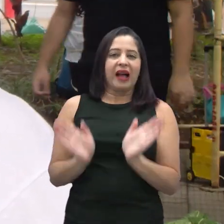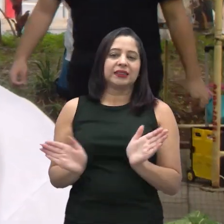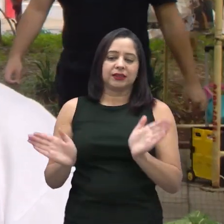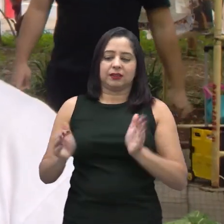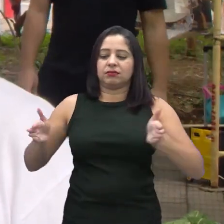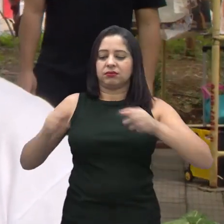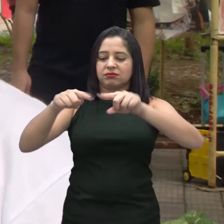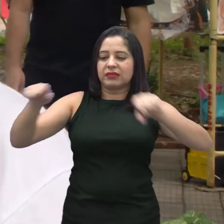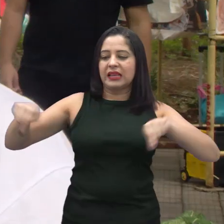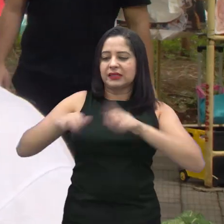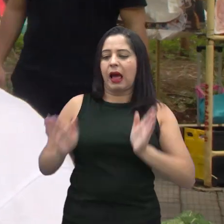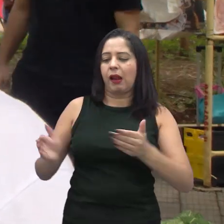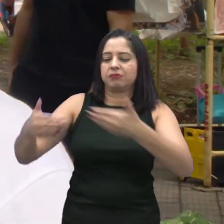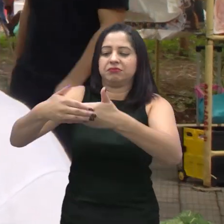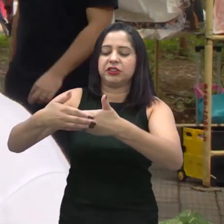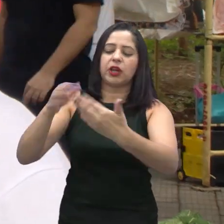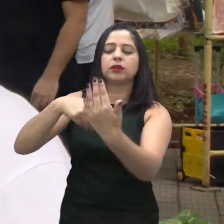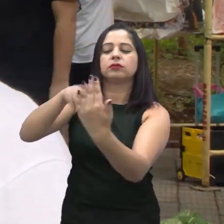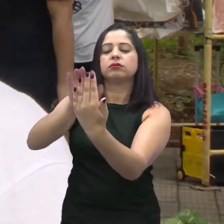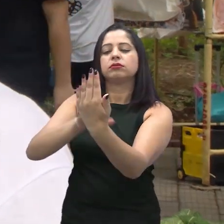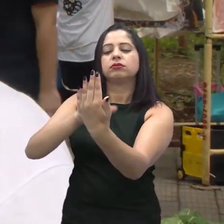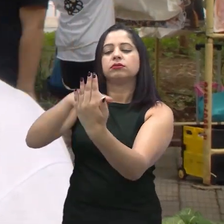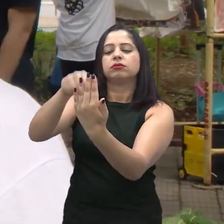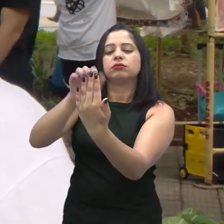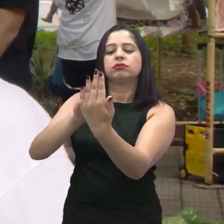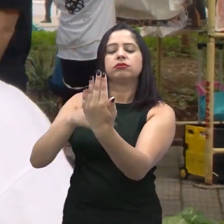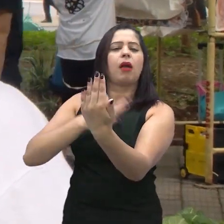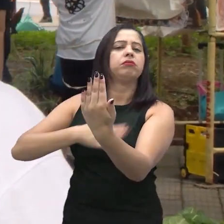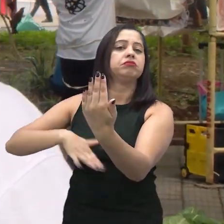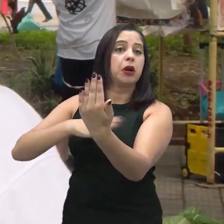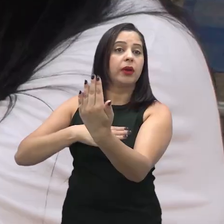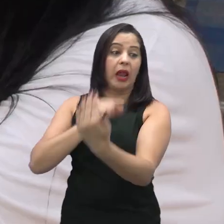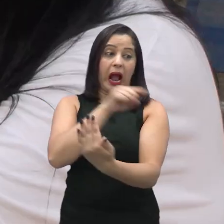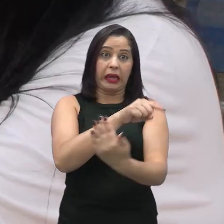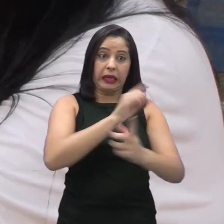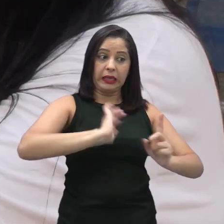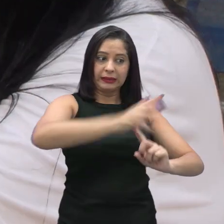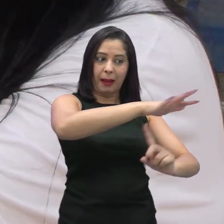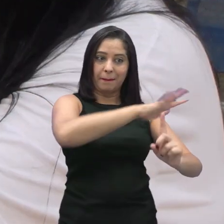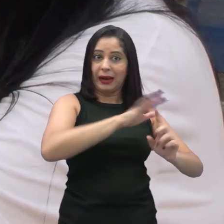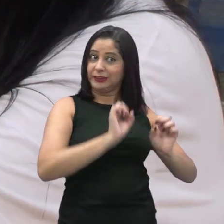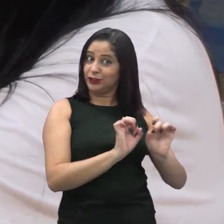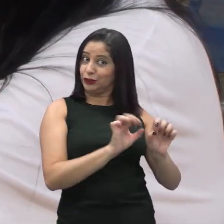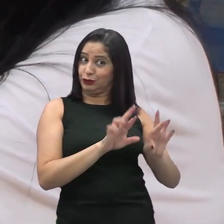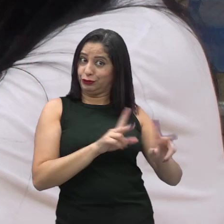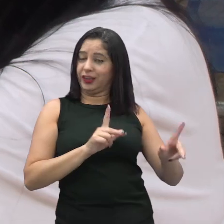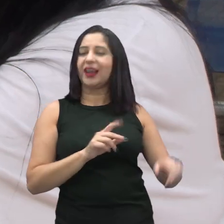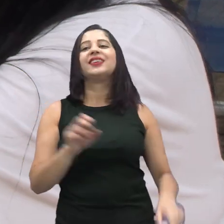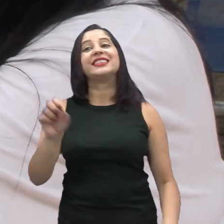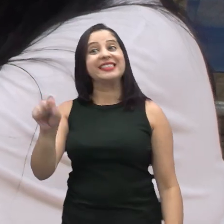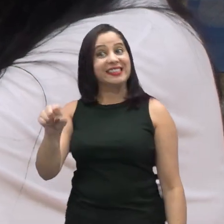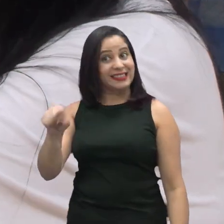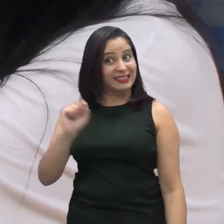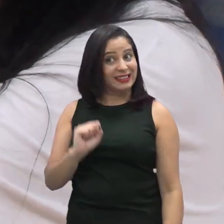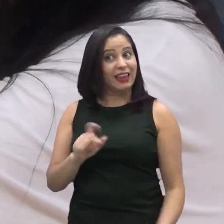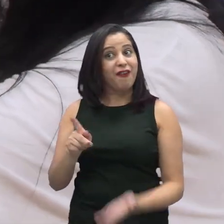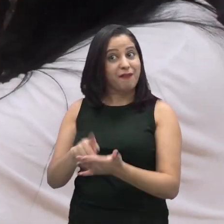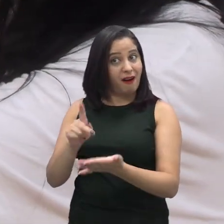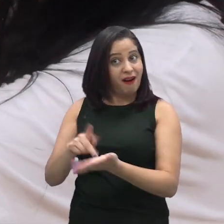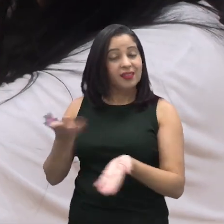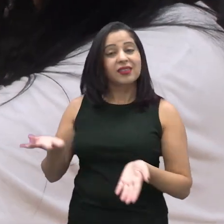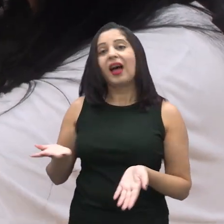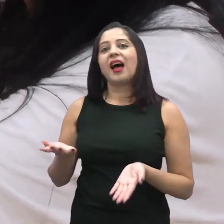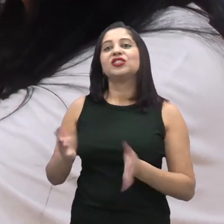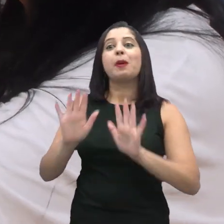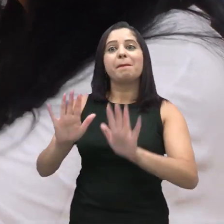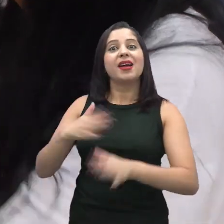público aberto assim, né? É muito diferente, a gente conversa bastante disso, mas uma coisa que é muito legal e que eu gosto muito